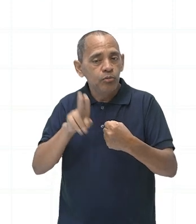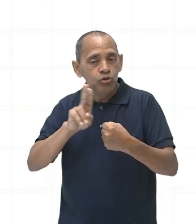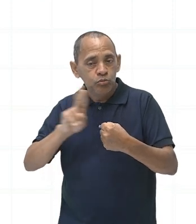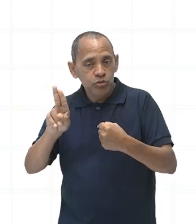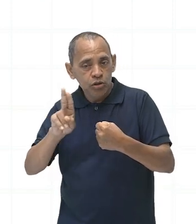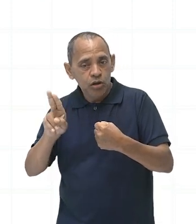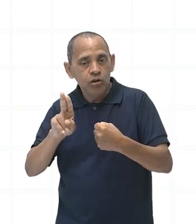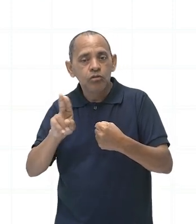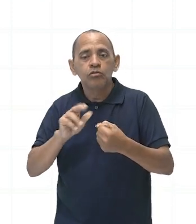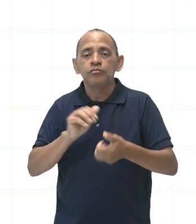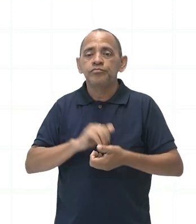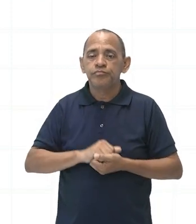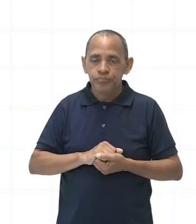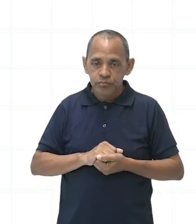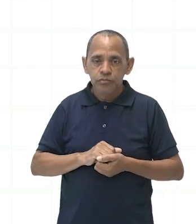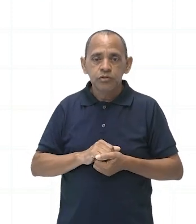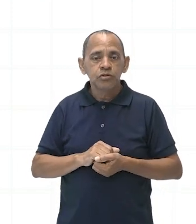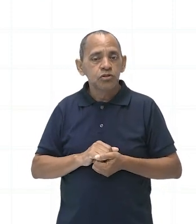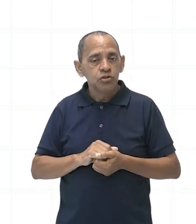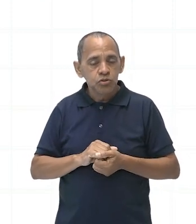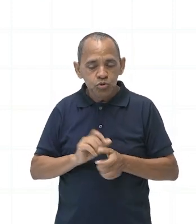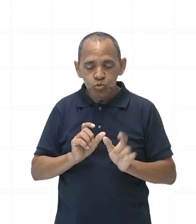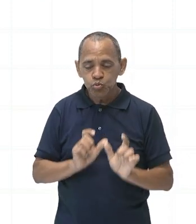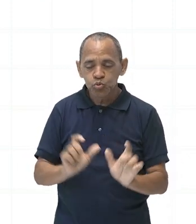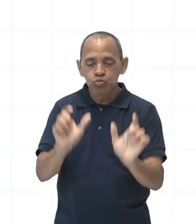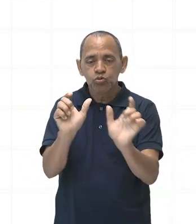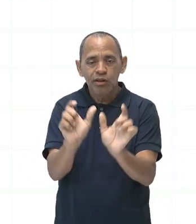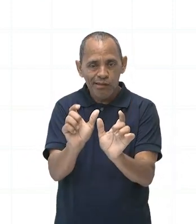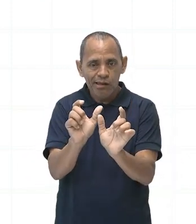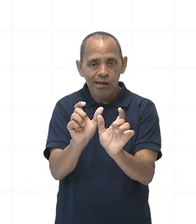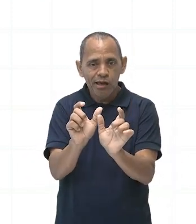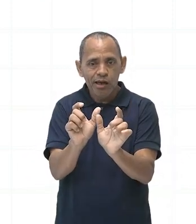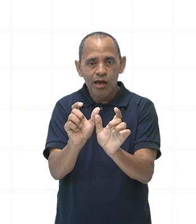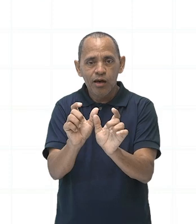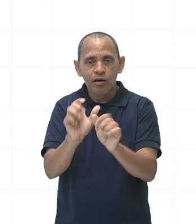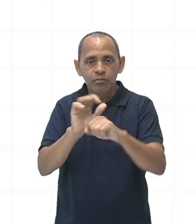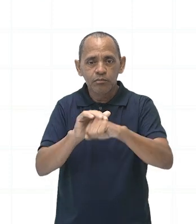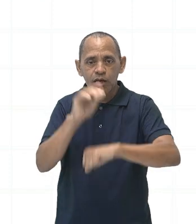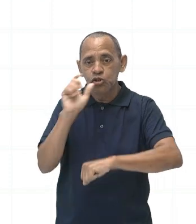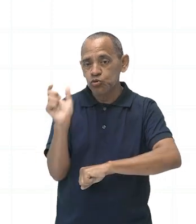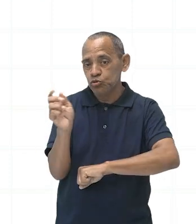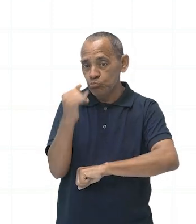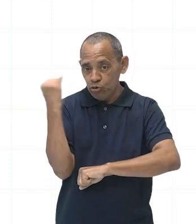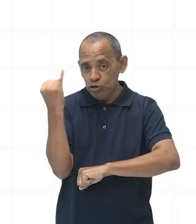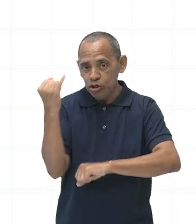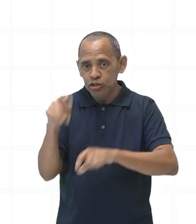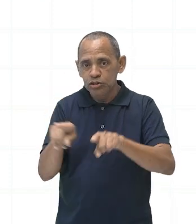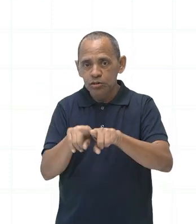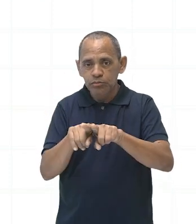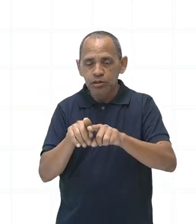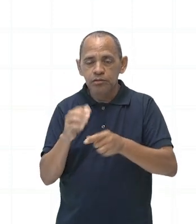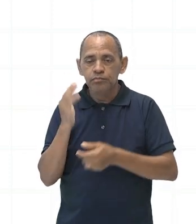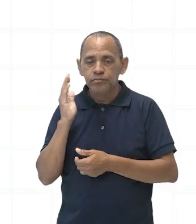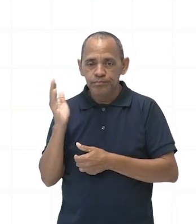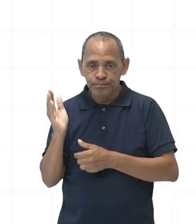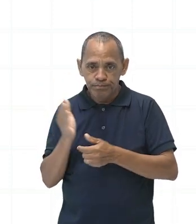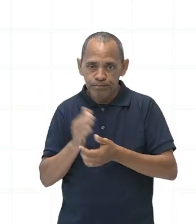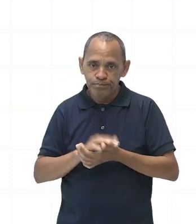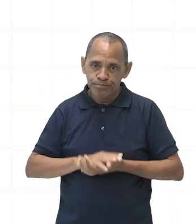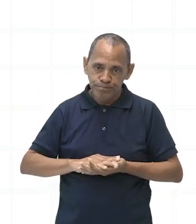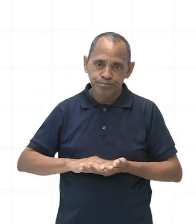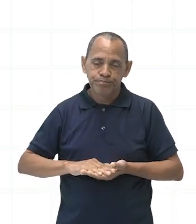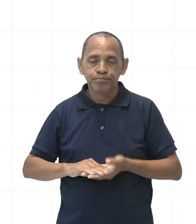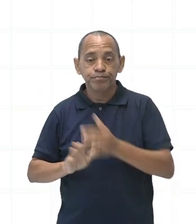que é aliviada, ambas as palavras são núcleo, ok? E aí, mais um exemplo, para ficar realmente bem claro